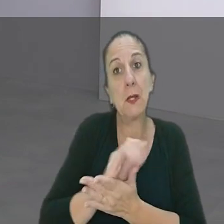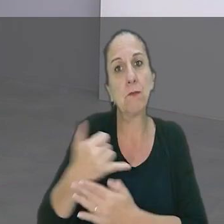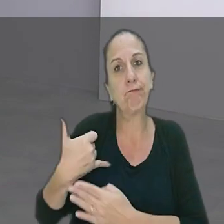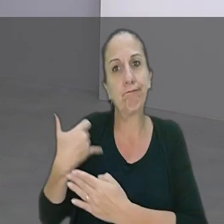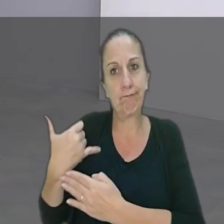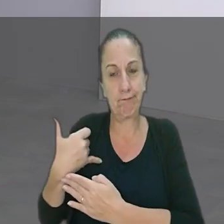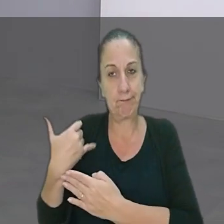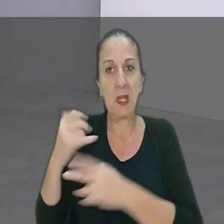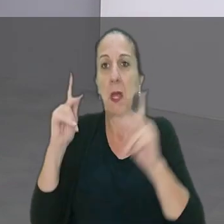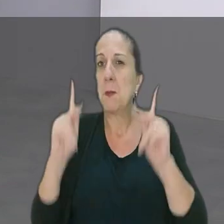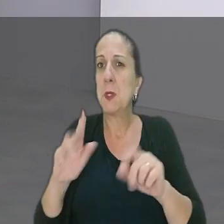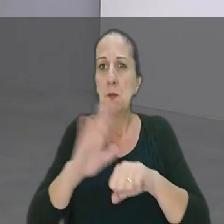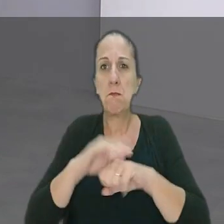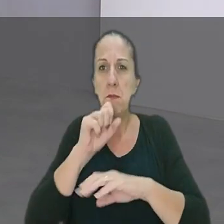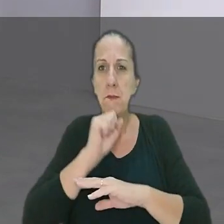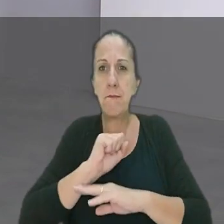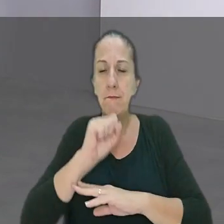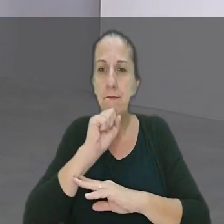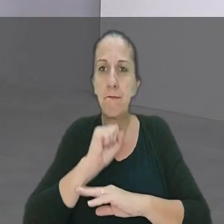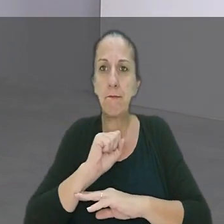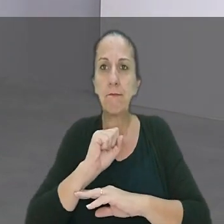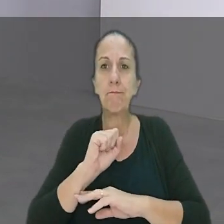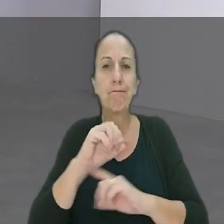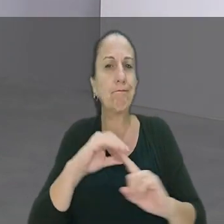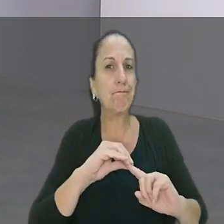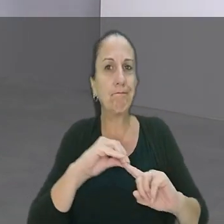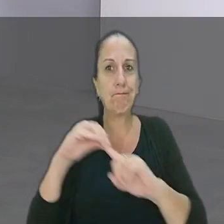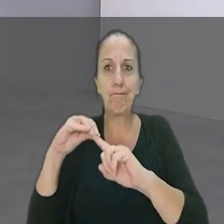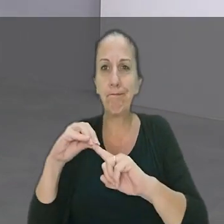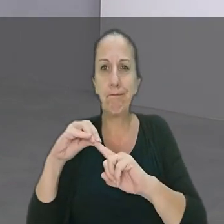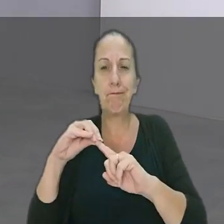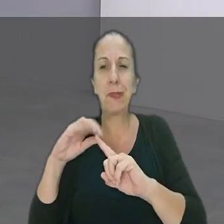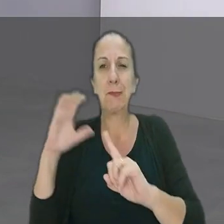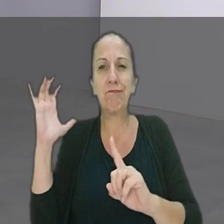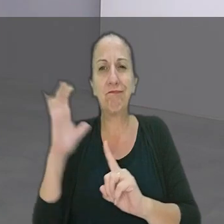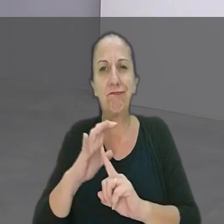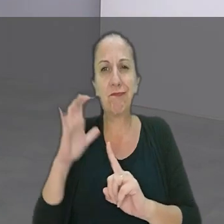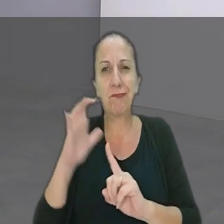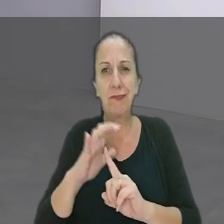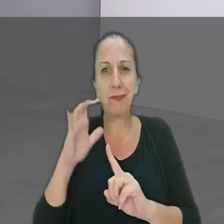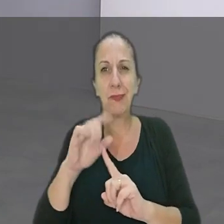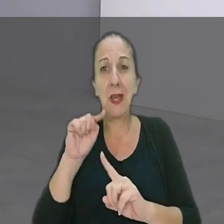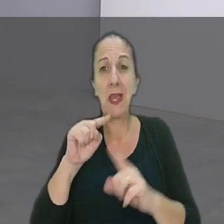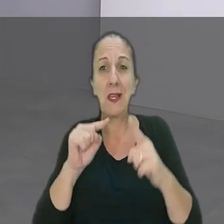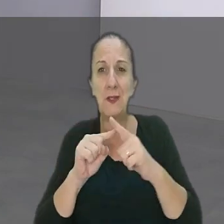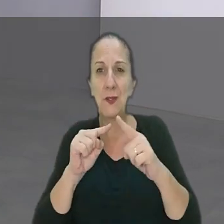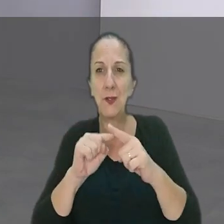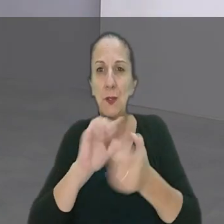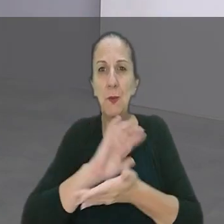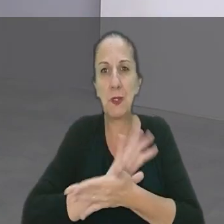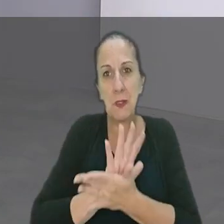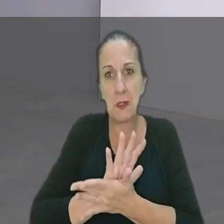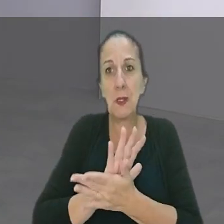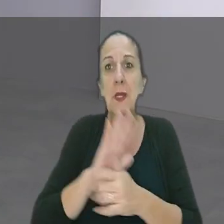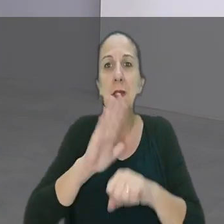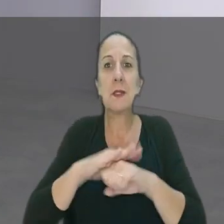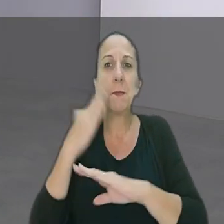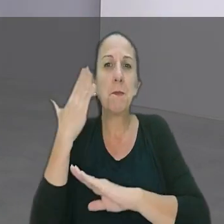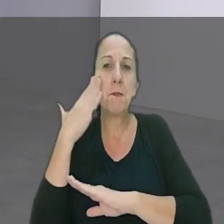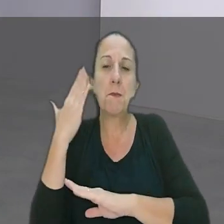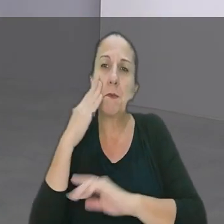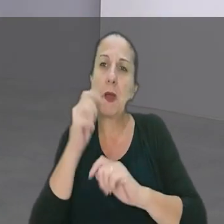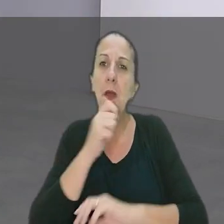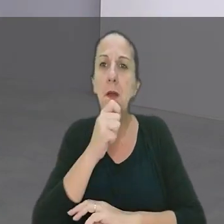à idade. As pessoas mais velhas, Anderson, são as principais vítimas desse tipo de discriminação. Vamos saber mais